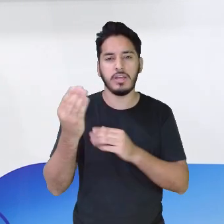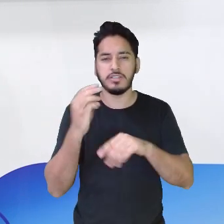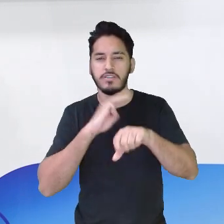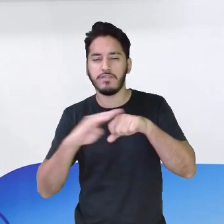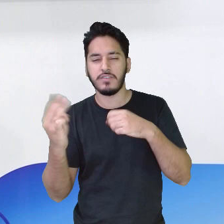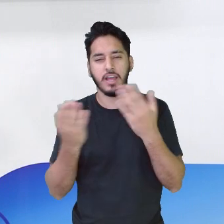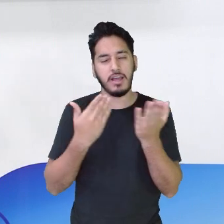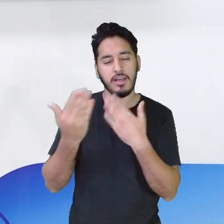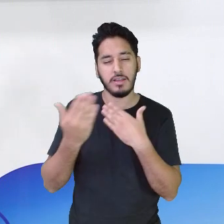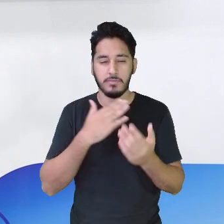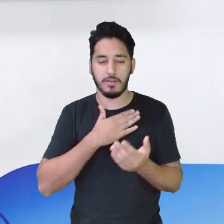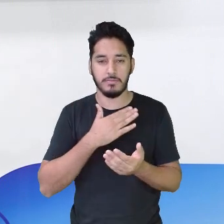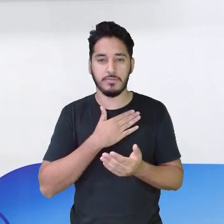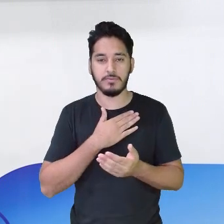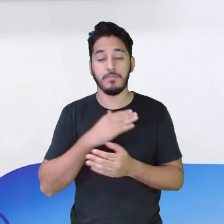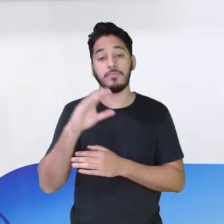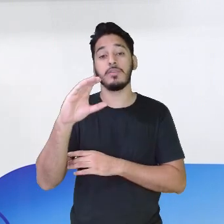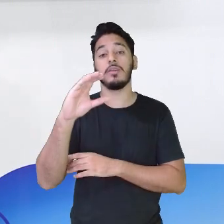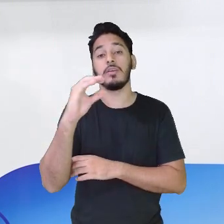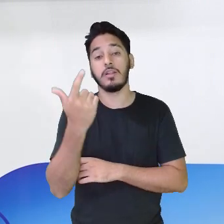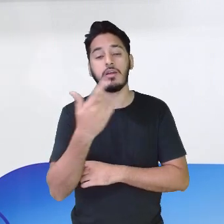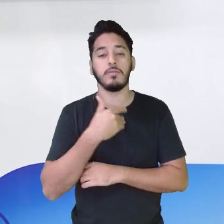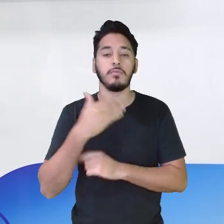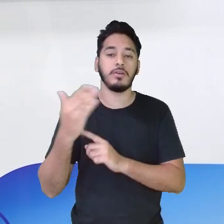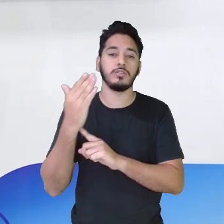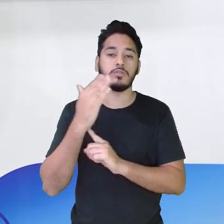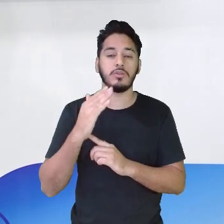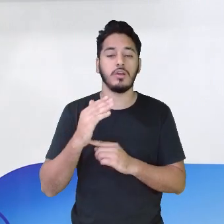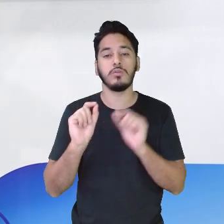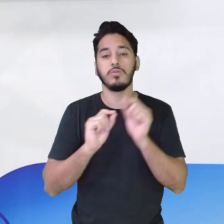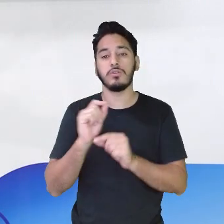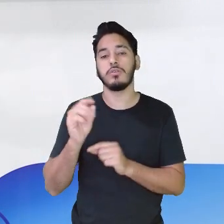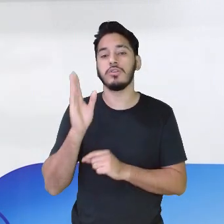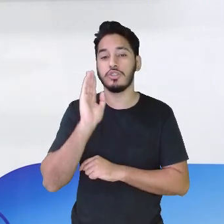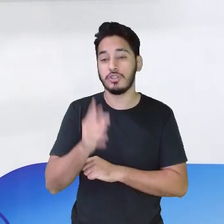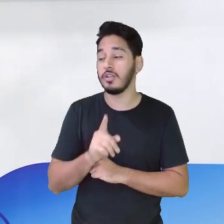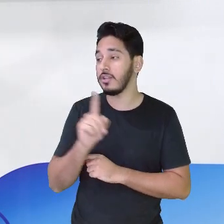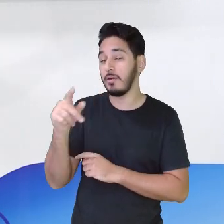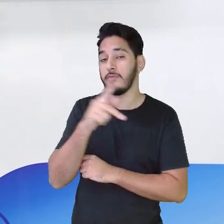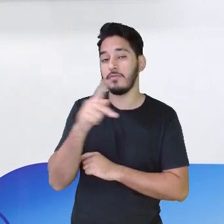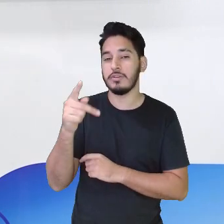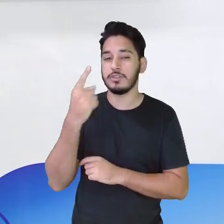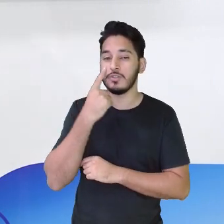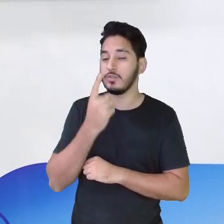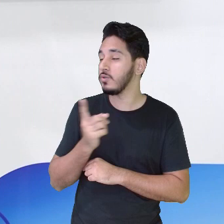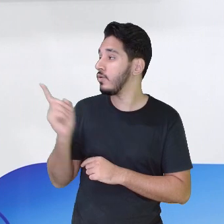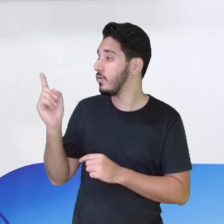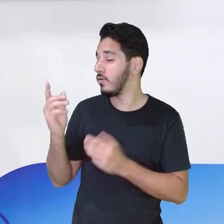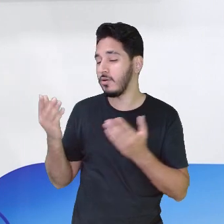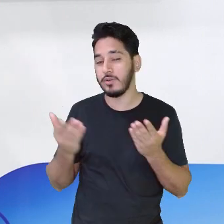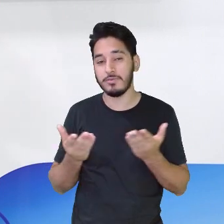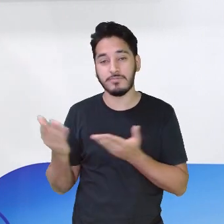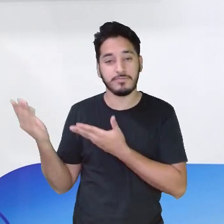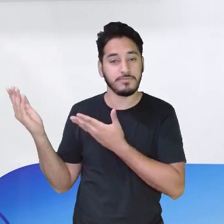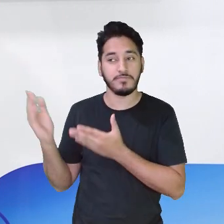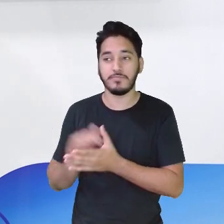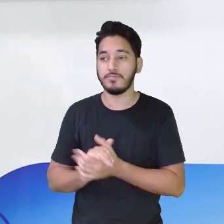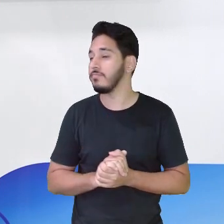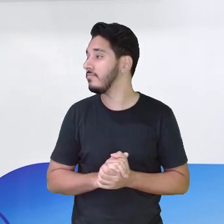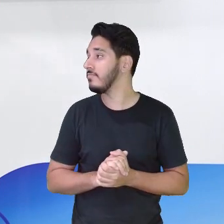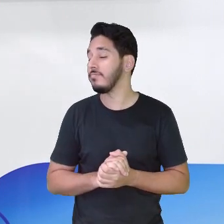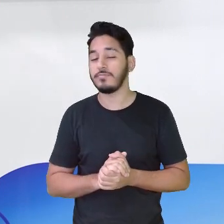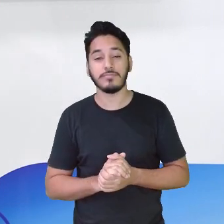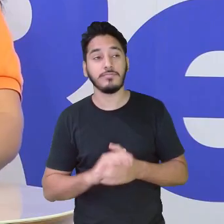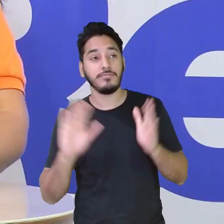para mim. E claro, para me ajudar na interação, ela está aqui, professora Abigail Viana. Tudo